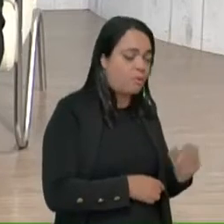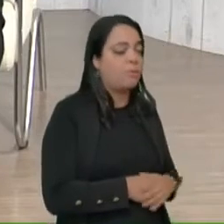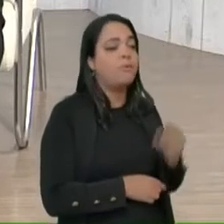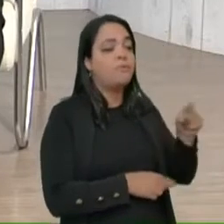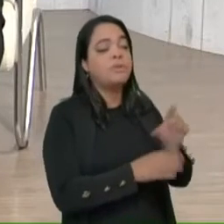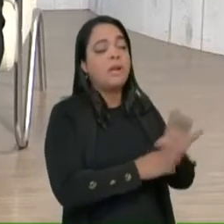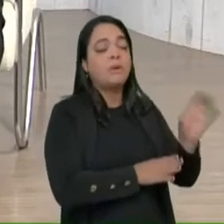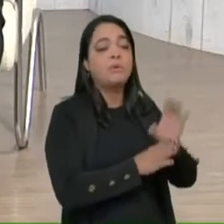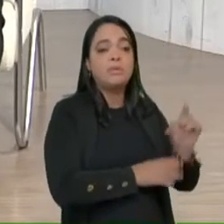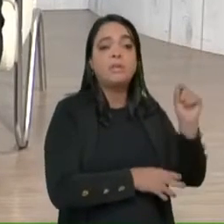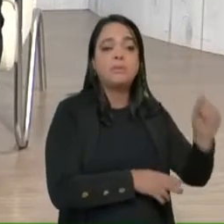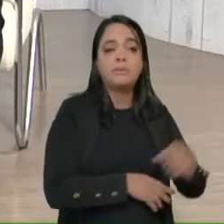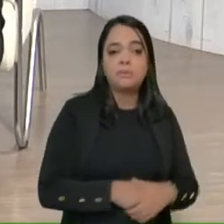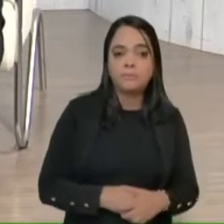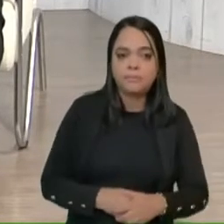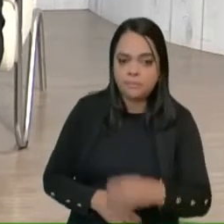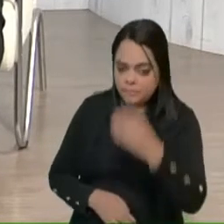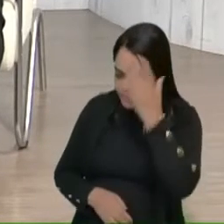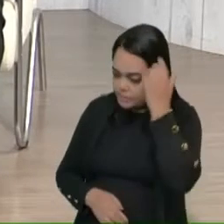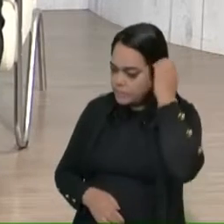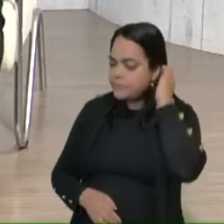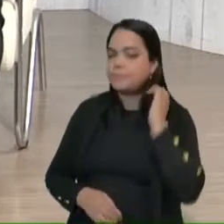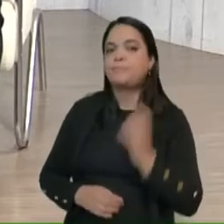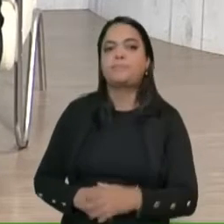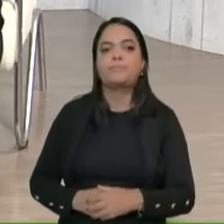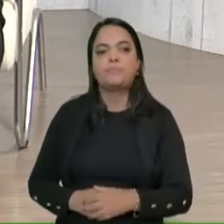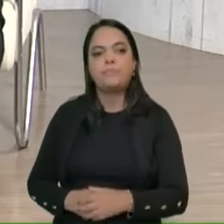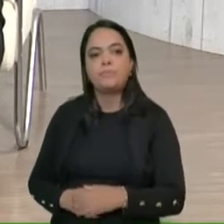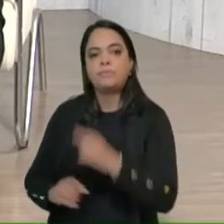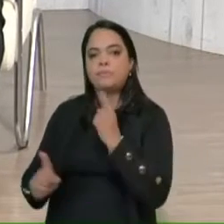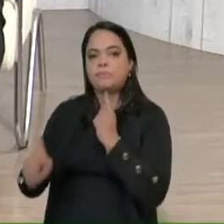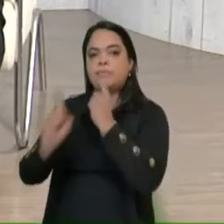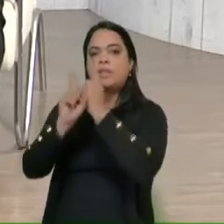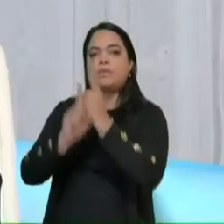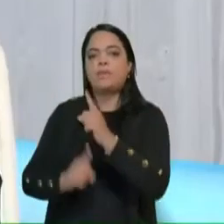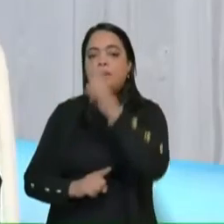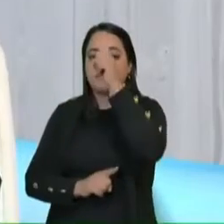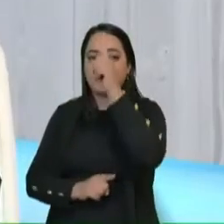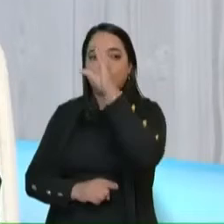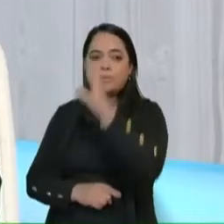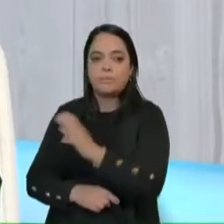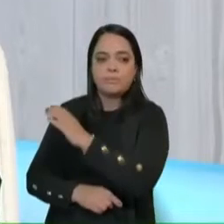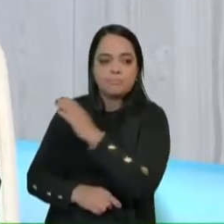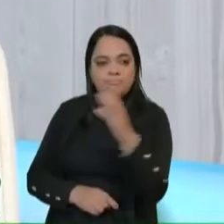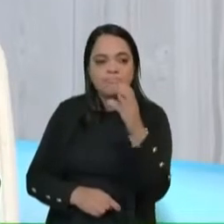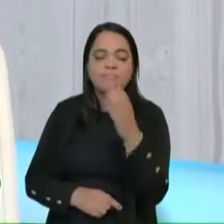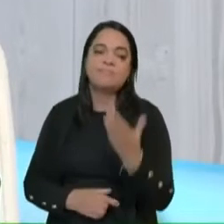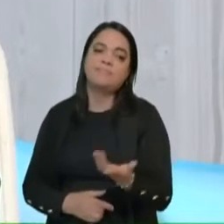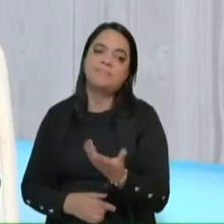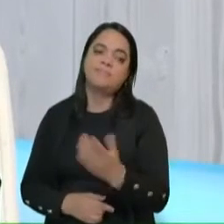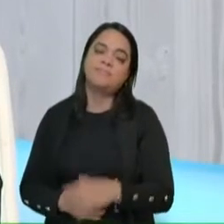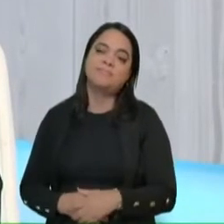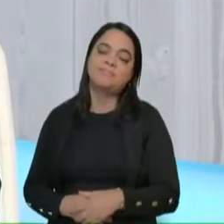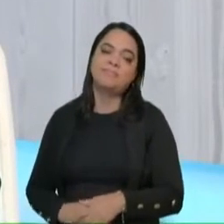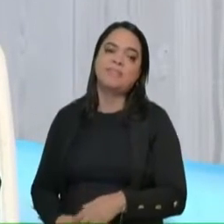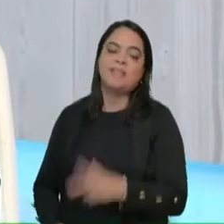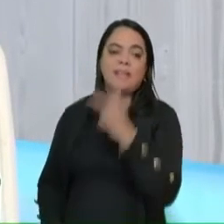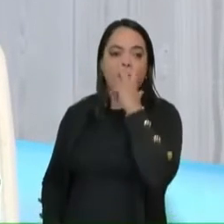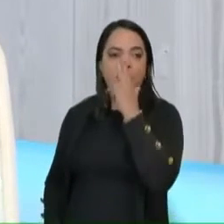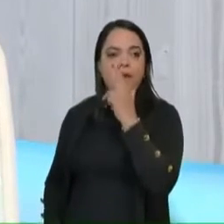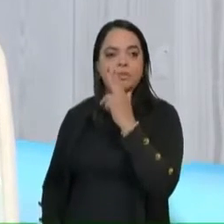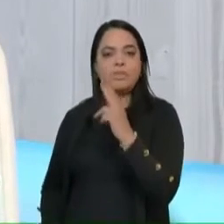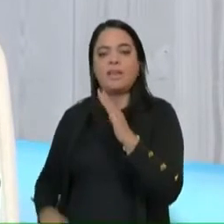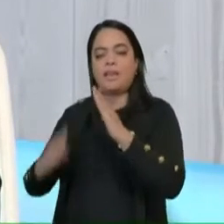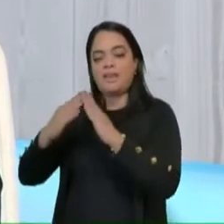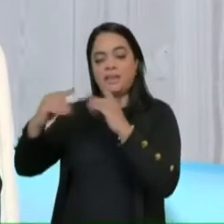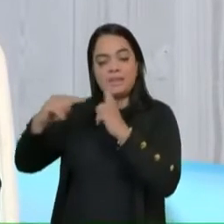senhor recomenda para encontrar Deus na Igreja Católica e a igreja eu acho que ela já